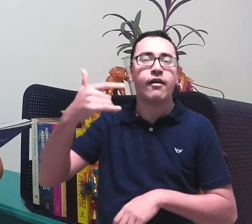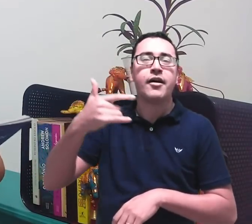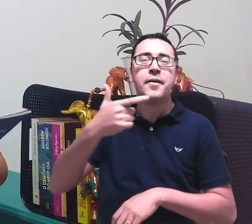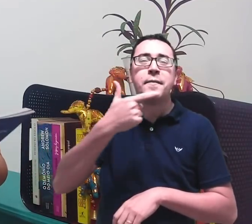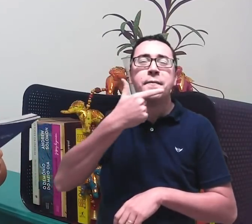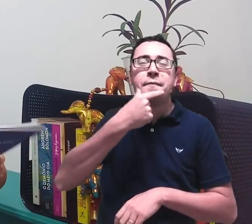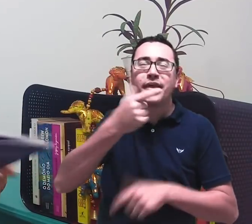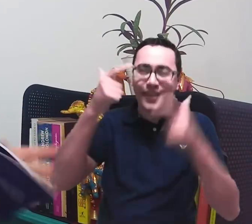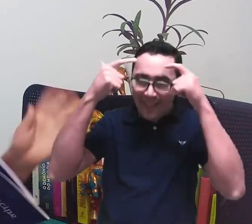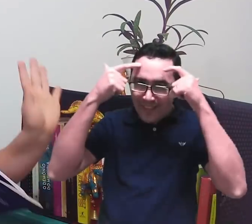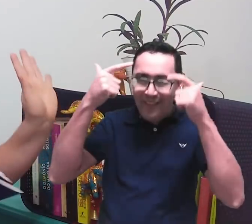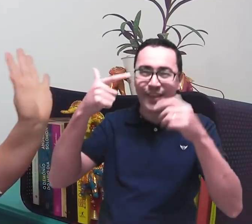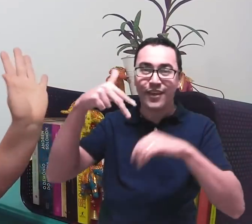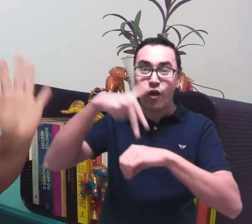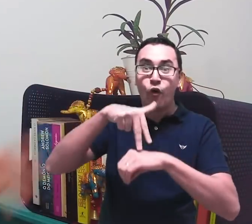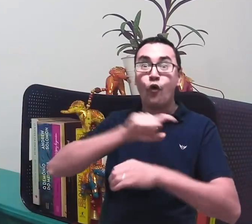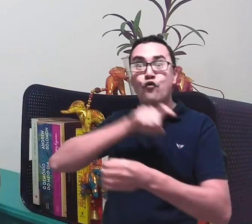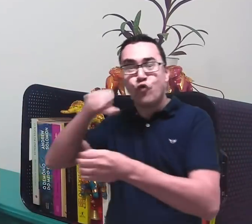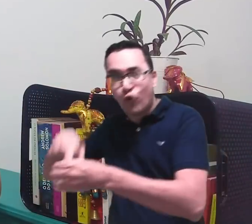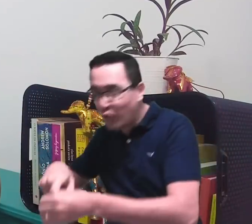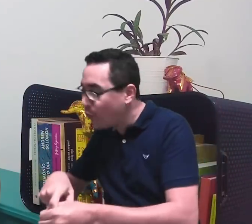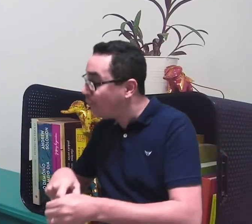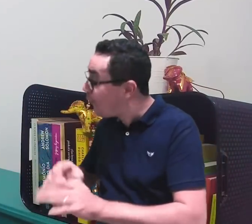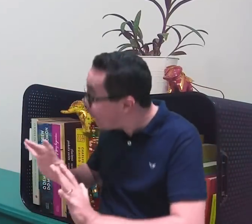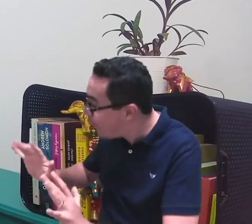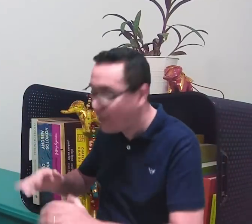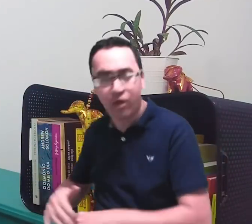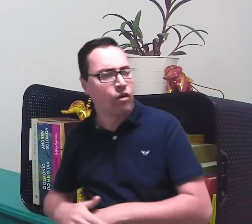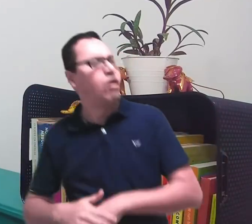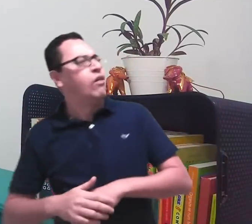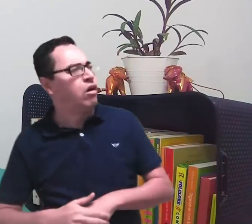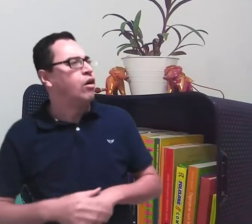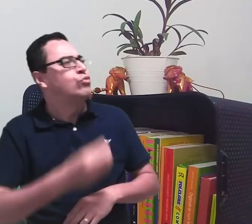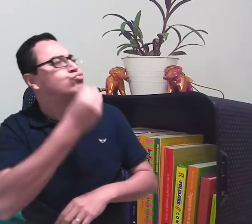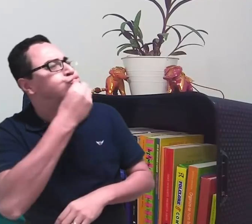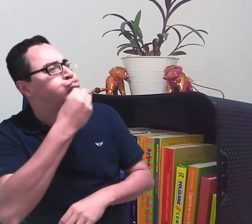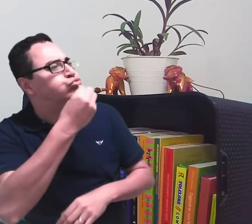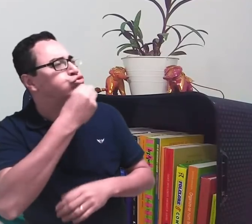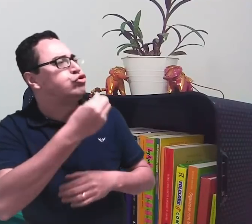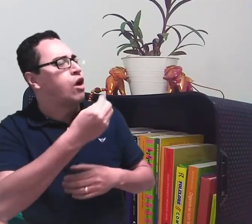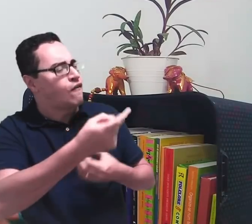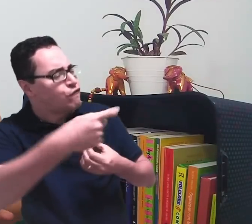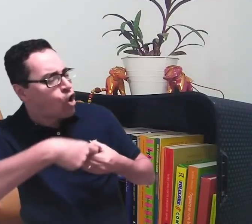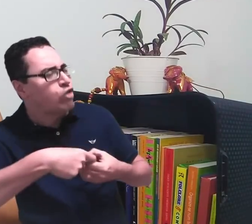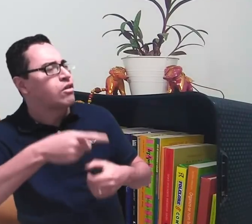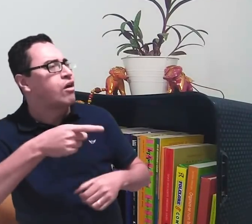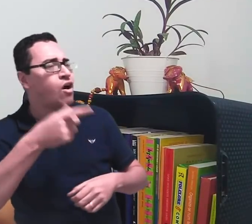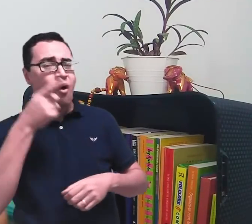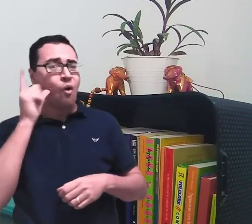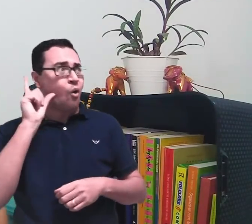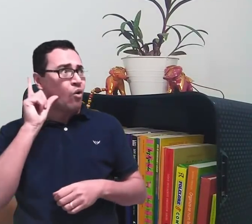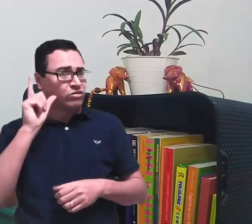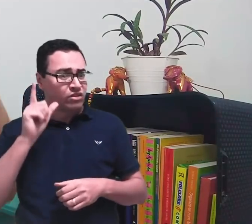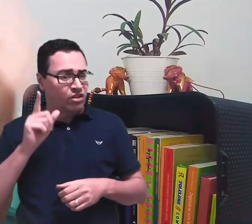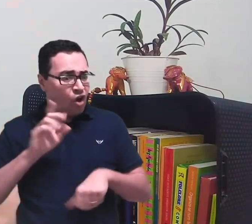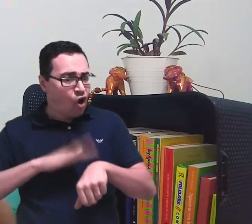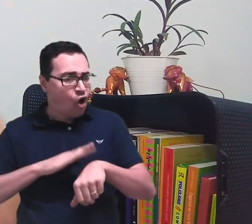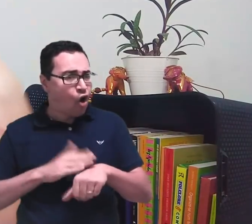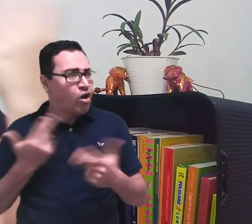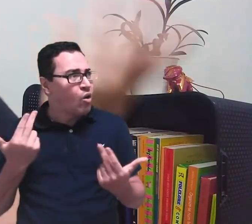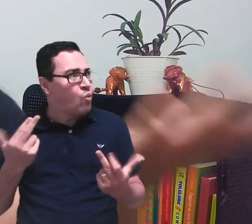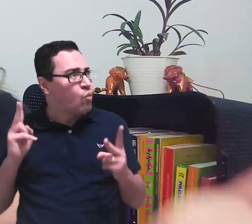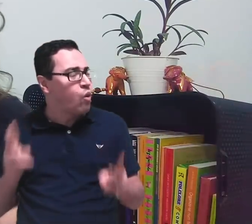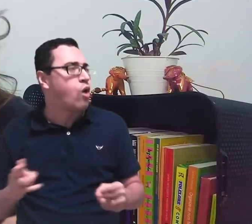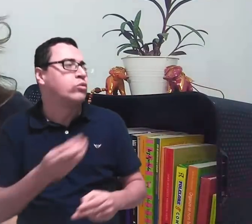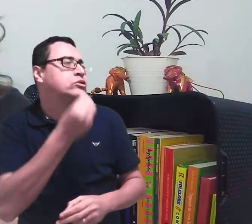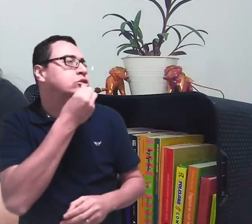melhor se voltasse à mesma hora, disse a raposa. Se, por exemplo, você vier sempre às 4 horas